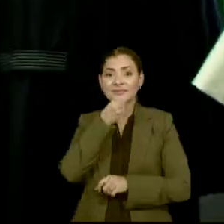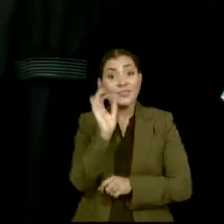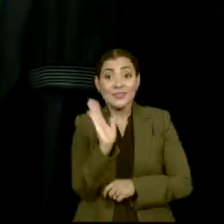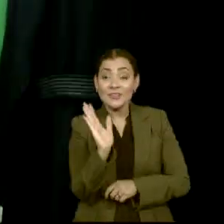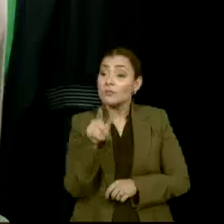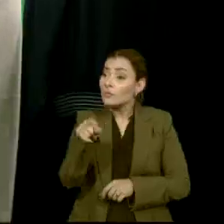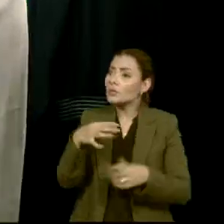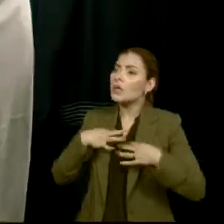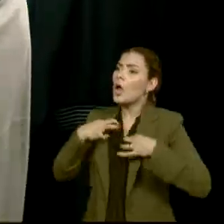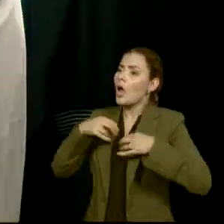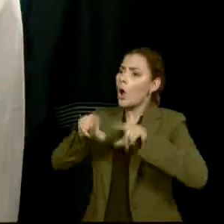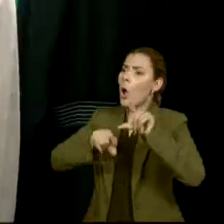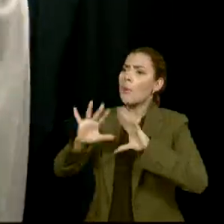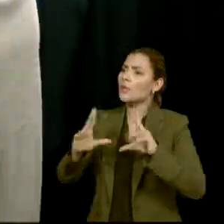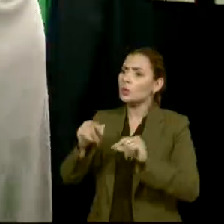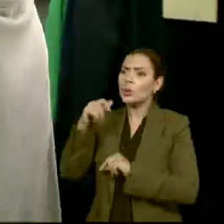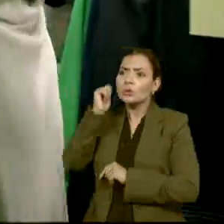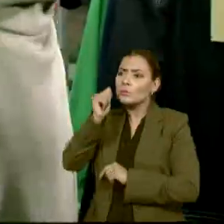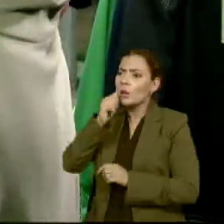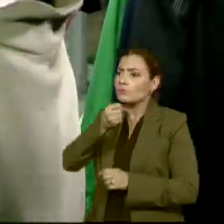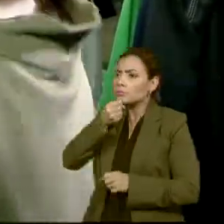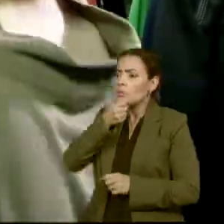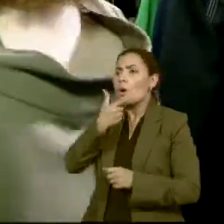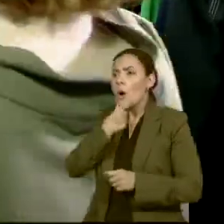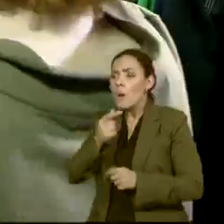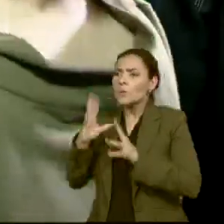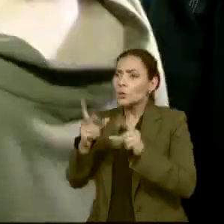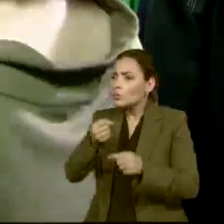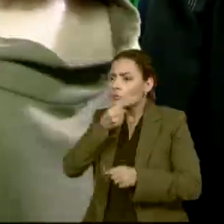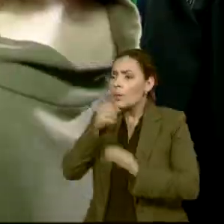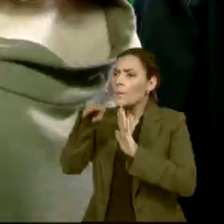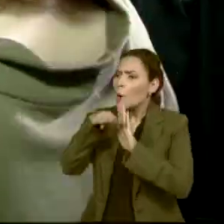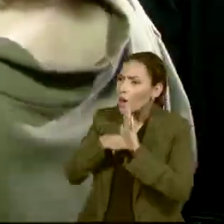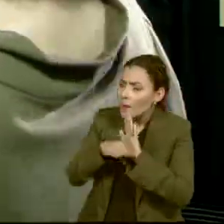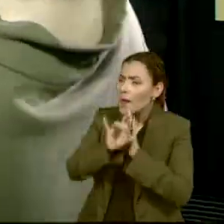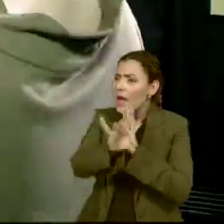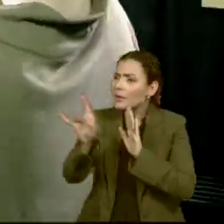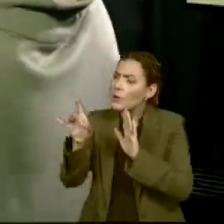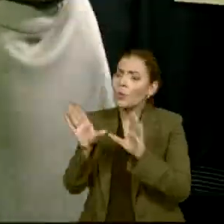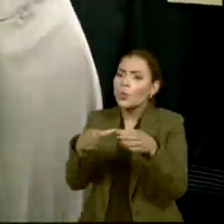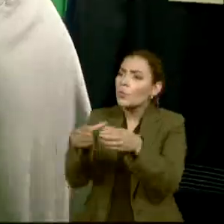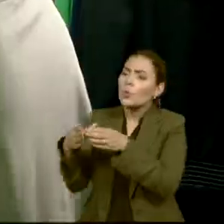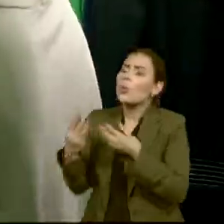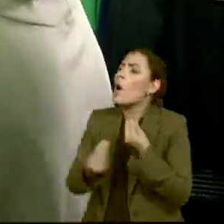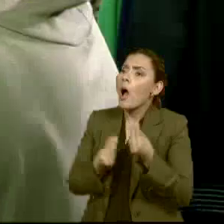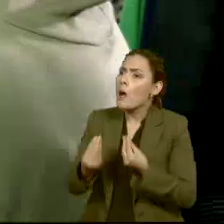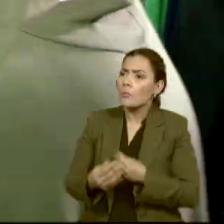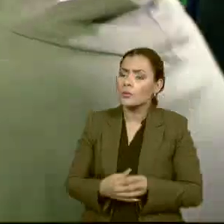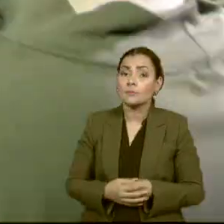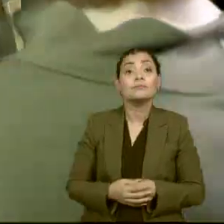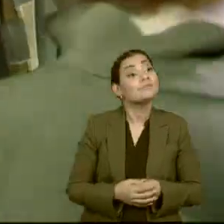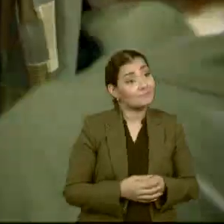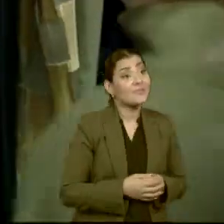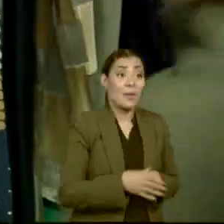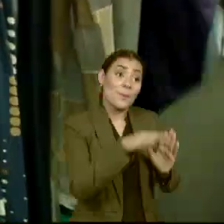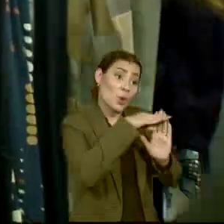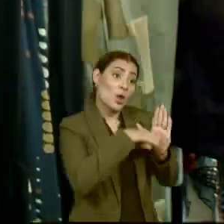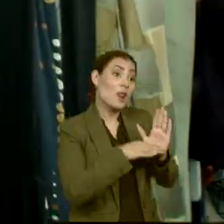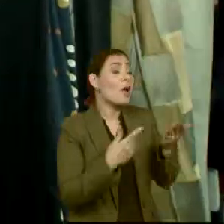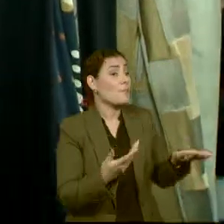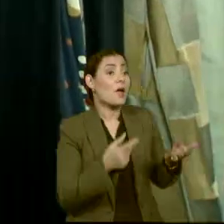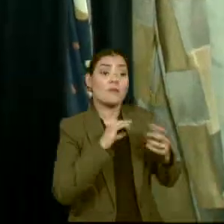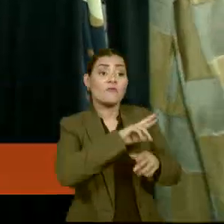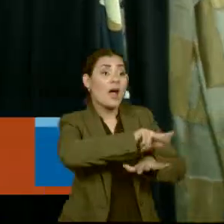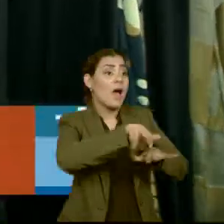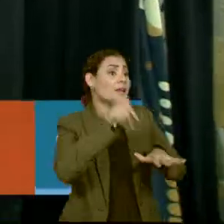Cris! Você veste todas as apresentadoras? É por programa? É por setor? Como é que é? Ah, por programa, né? Eu visto